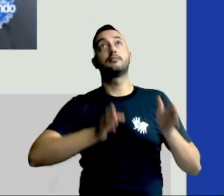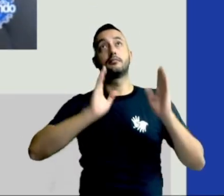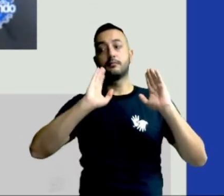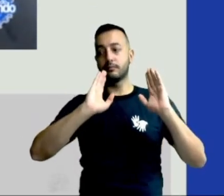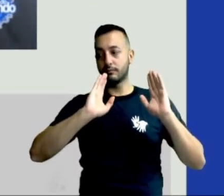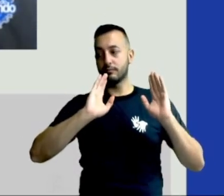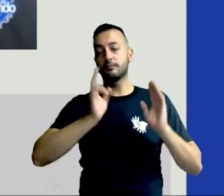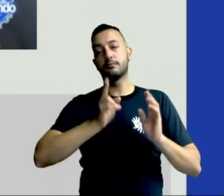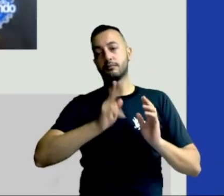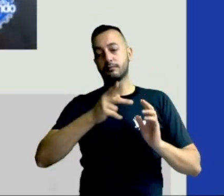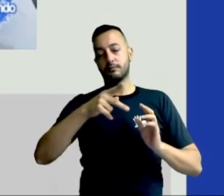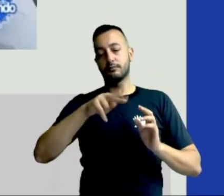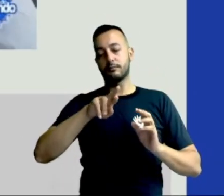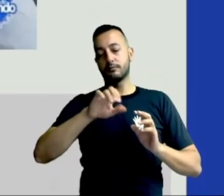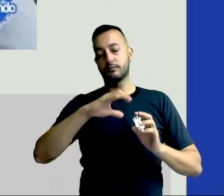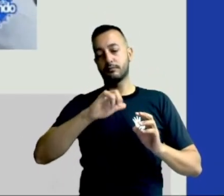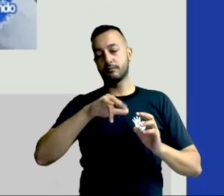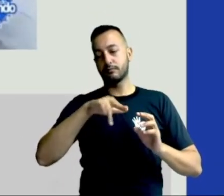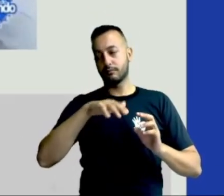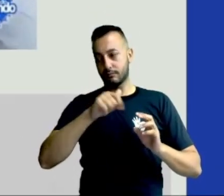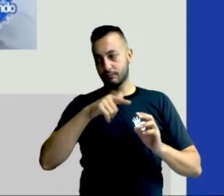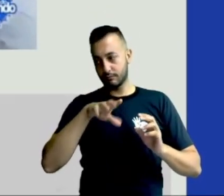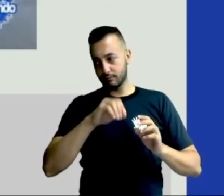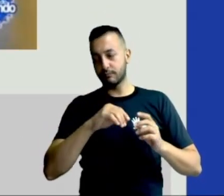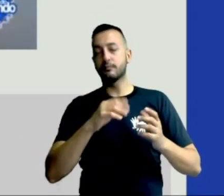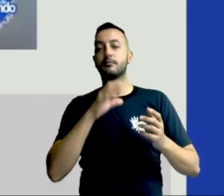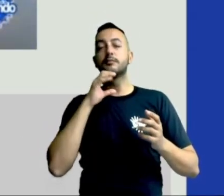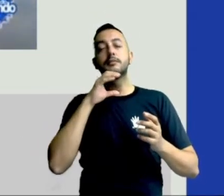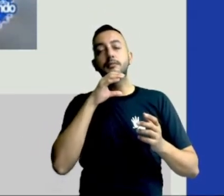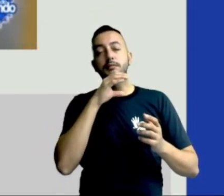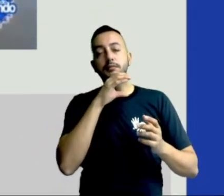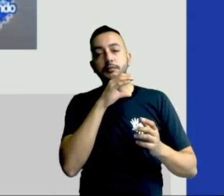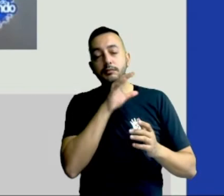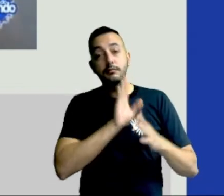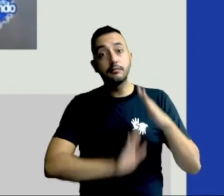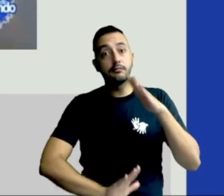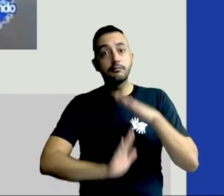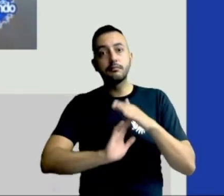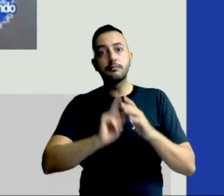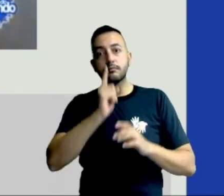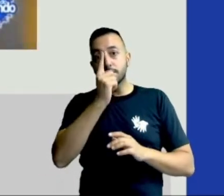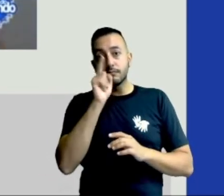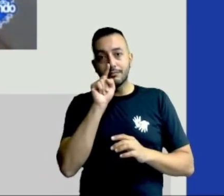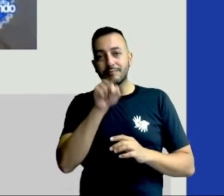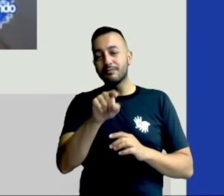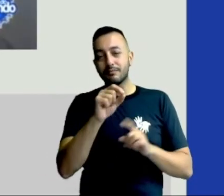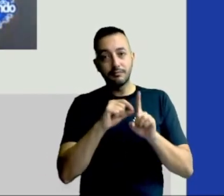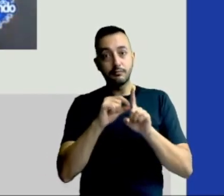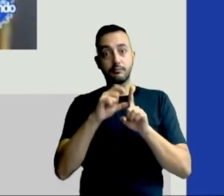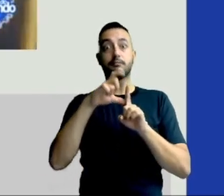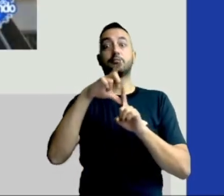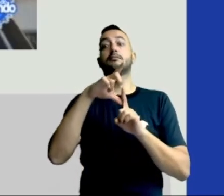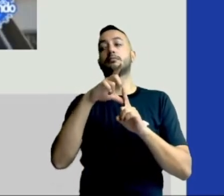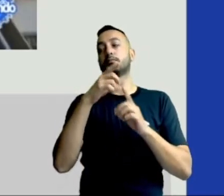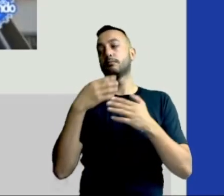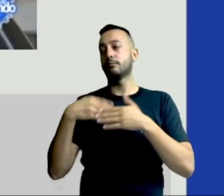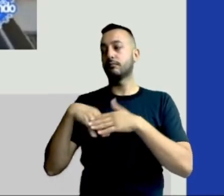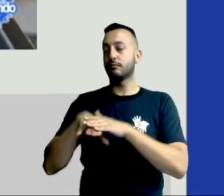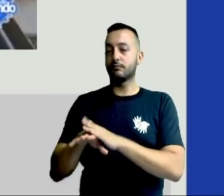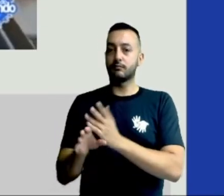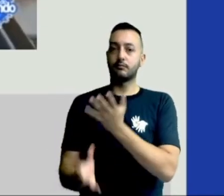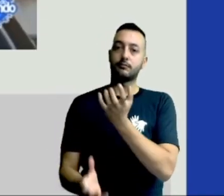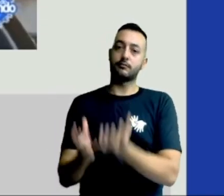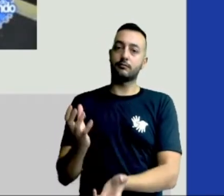chama torre de pré-calcinação, e na torre eles esquentam a farinha até 1000 graus Celsius para entrar no coração da fábrica, que é o